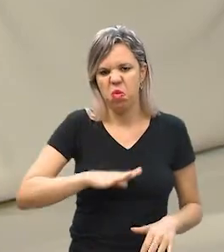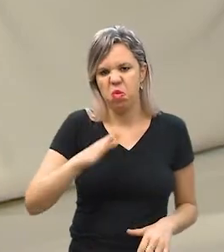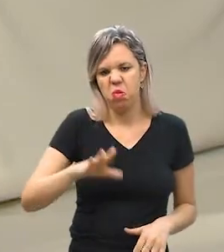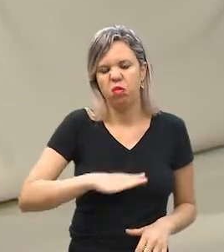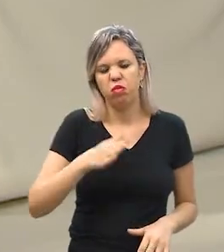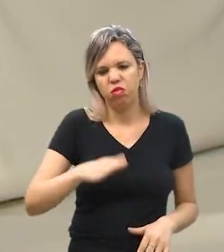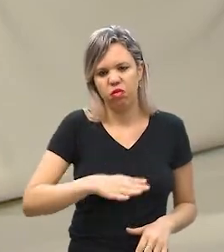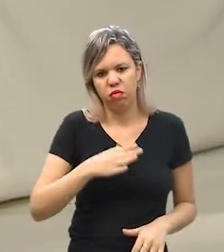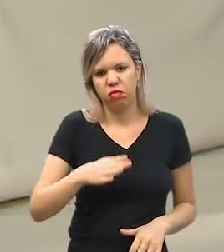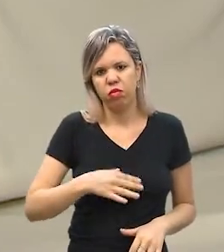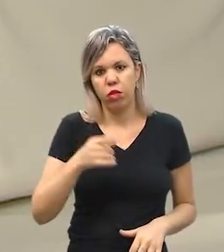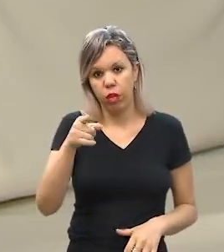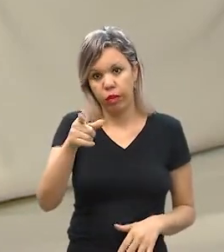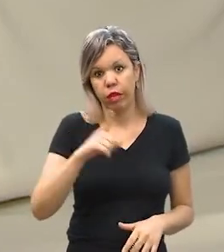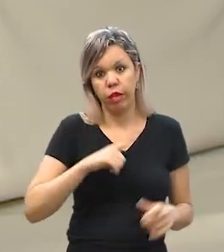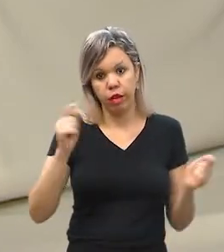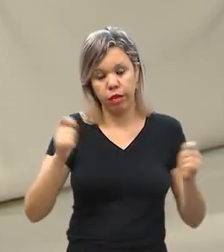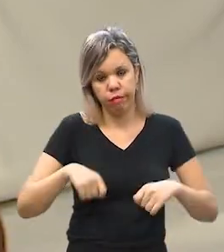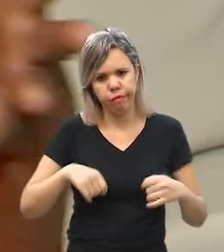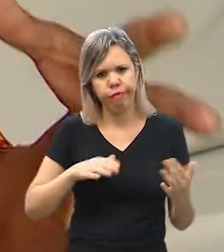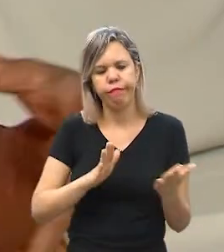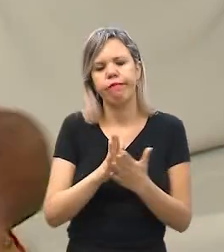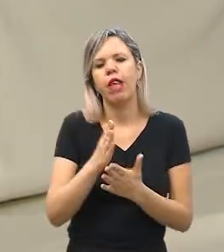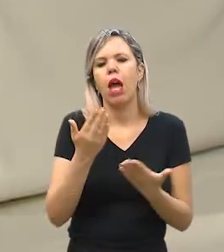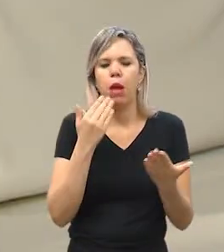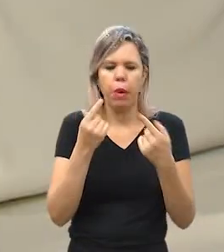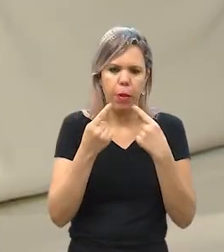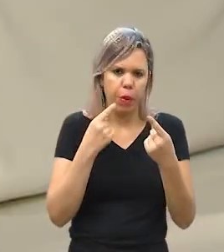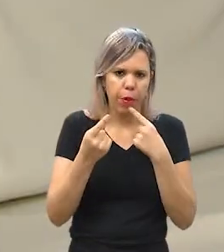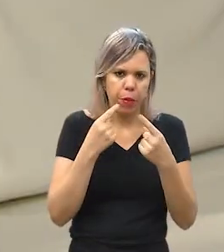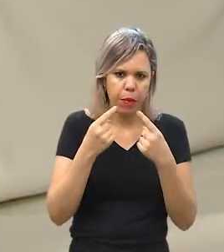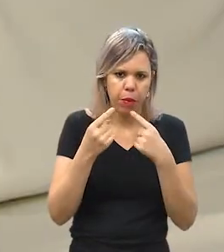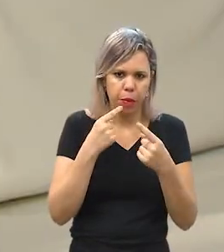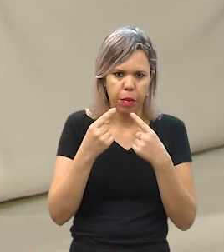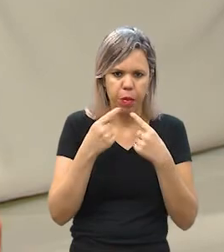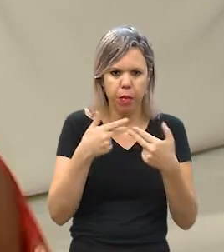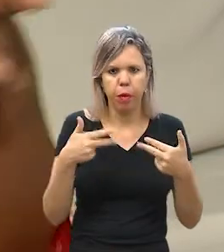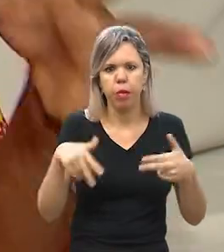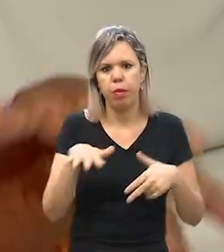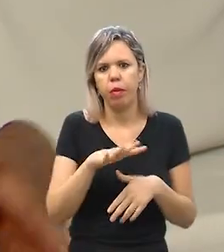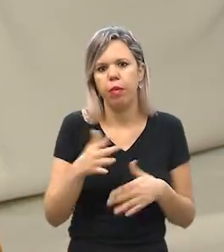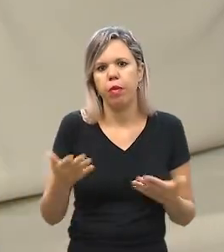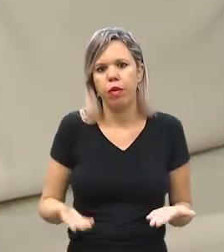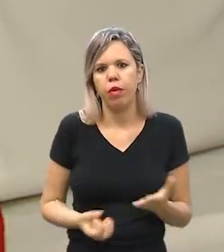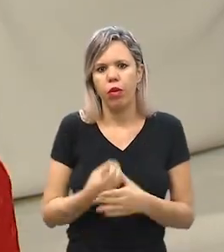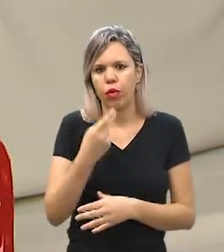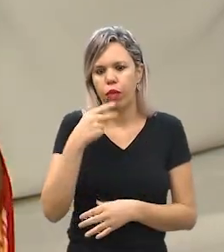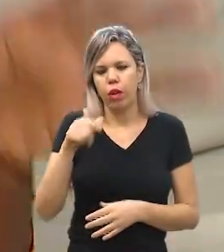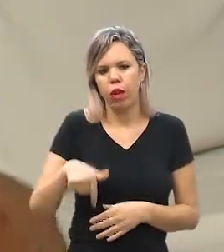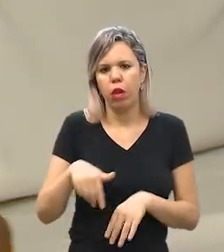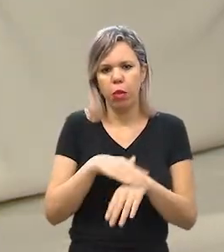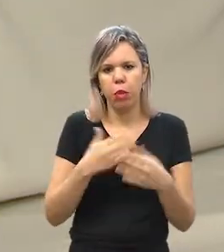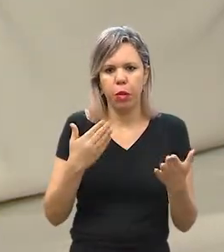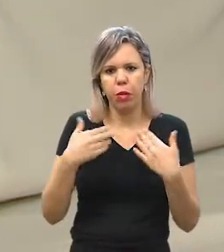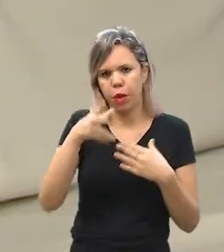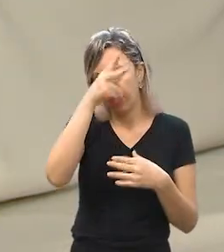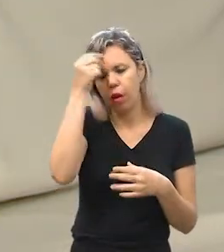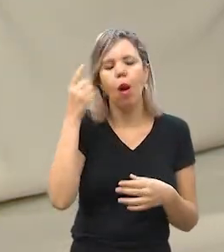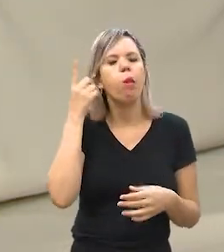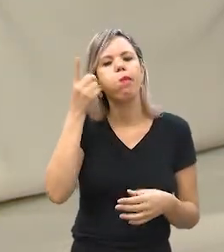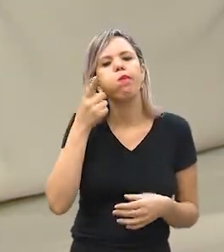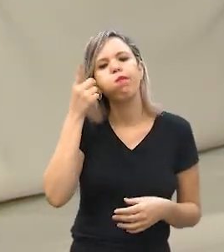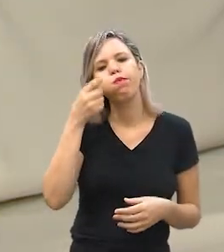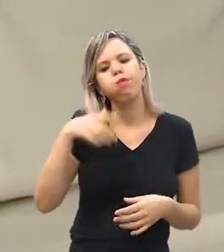corajosa, porque você tem que enfrentar e você tem que dialogar com ambas as partes, né? Porque aqui ela falou com o prefeito, ela falou com o